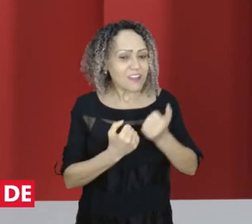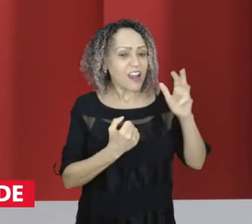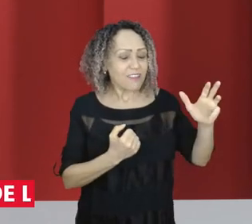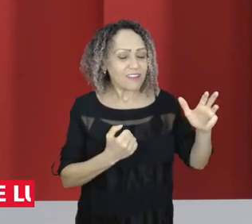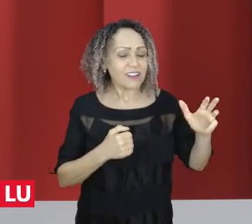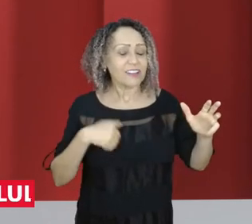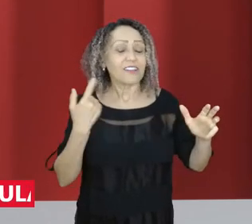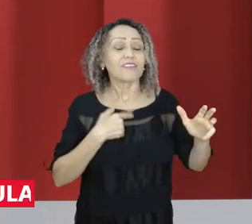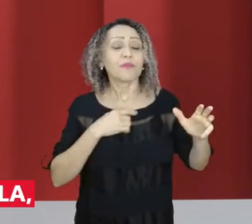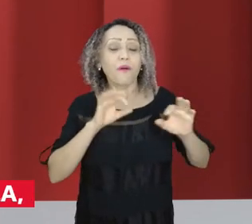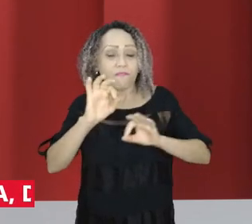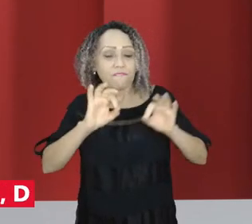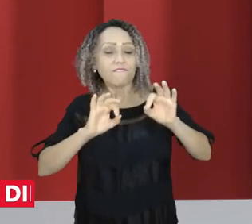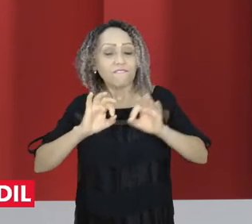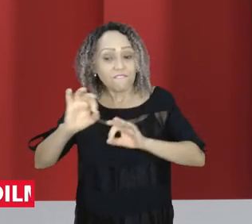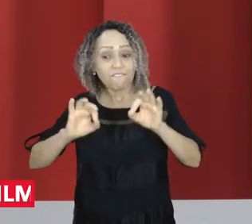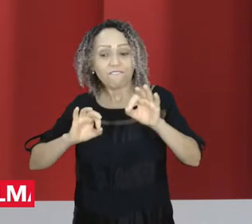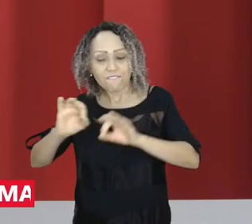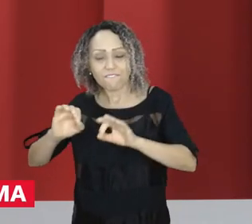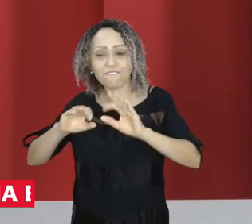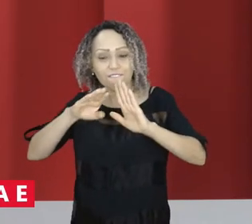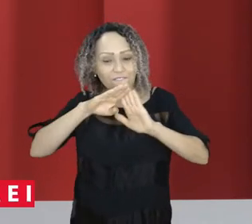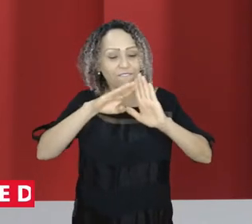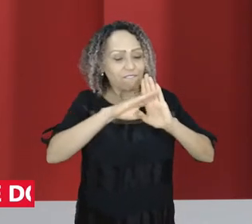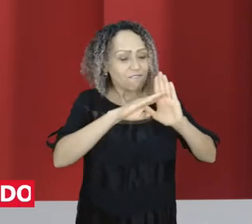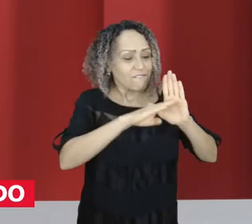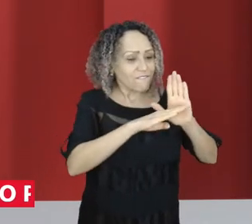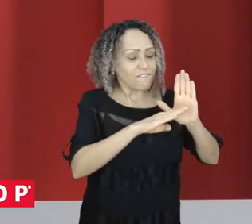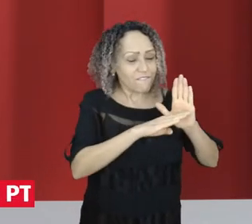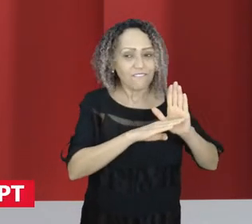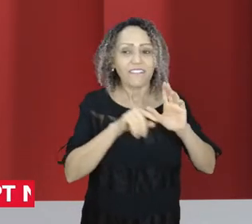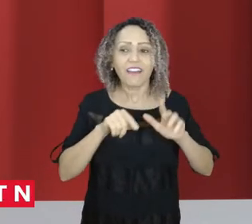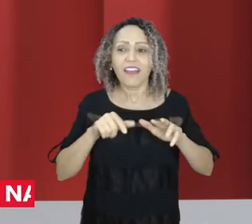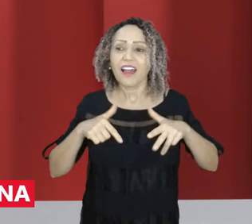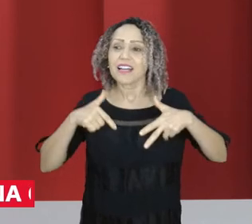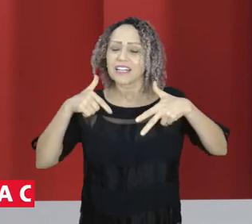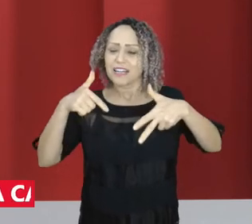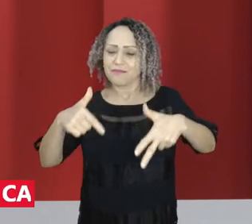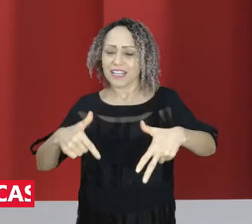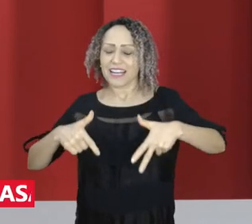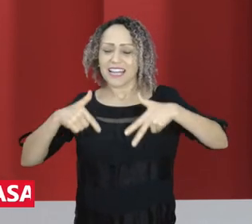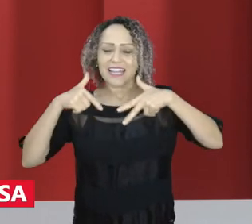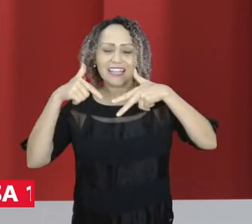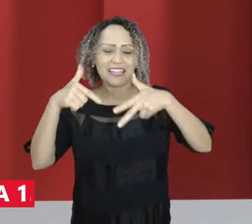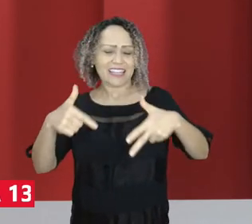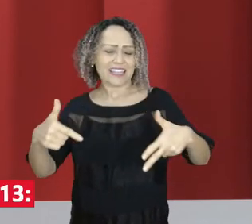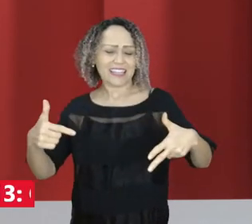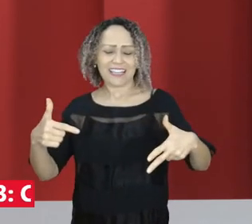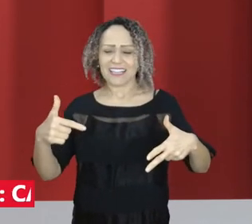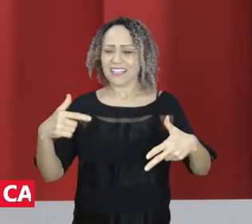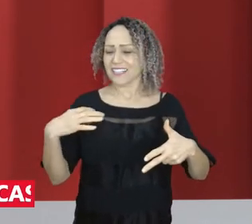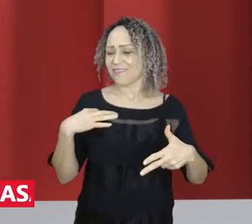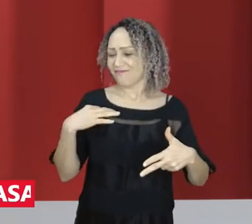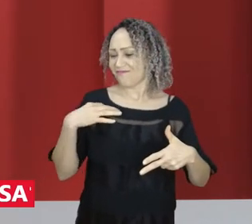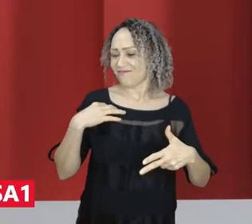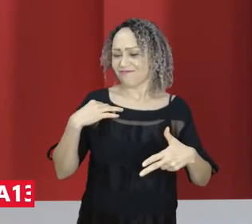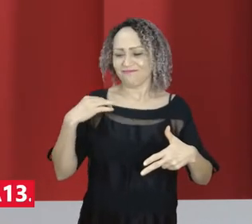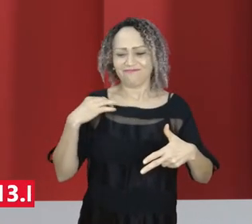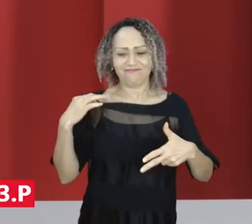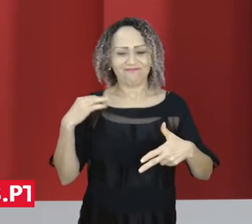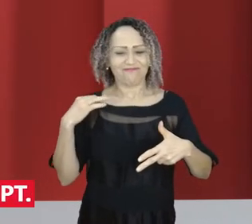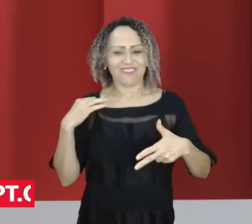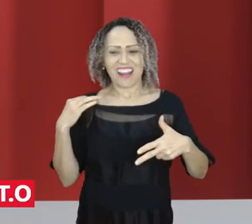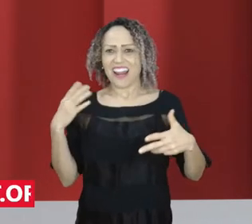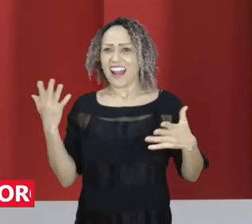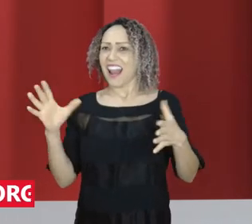da campanha, iniciativas da militância, né, sem precisar de convocação. É impressionante como a nossa militância trabalha de uma